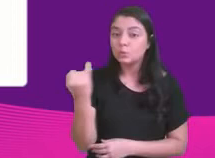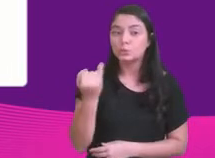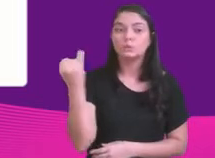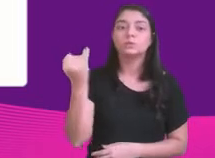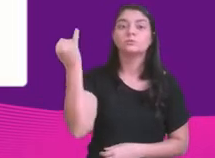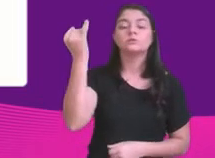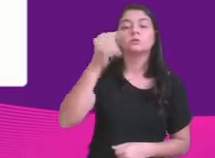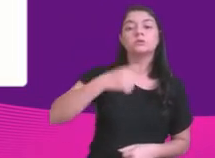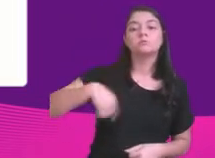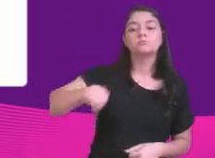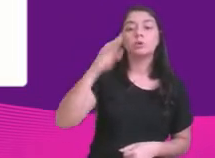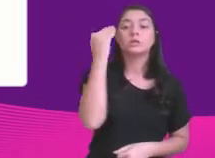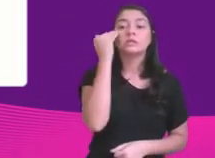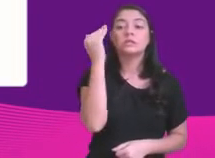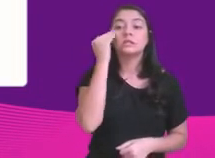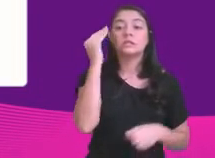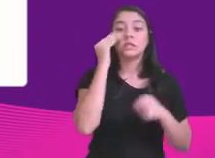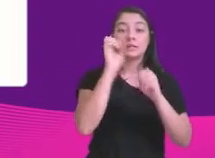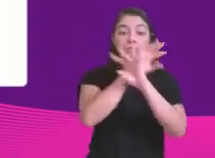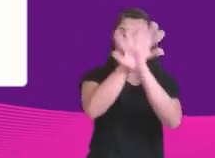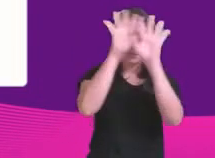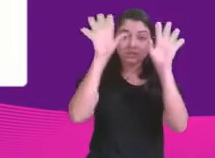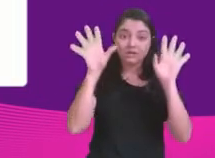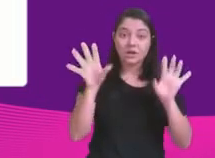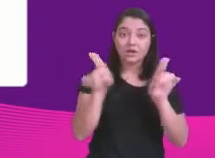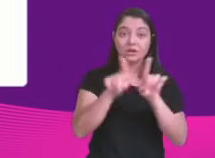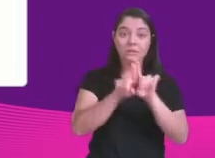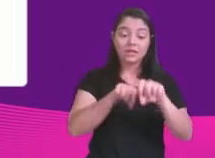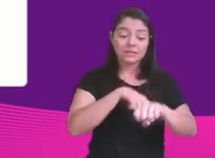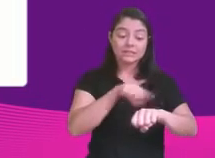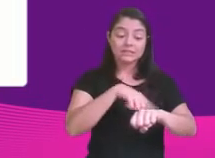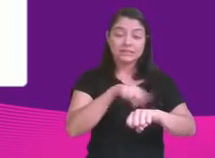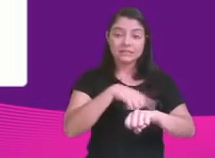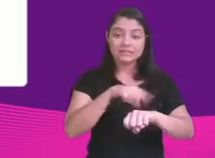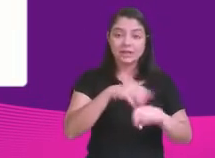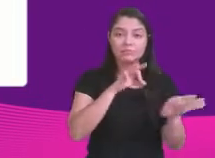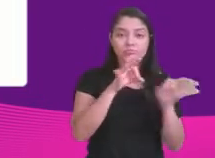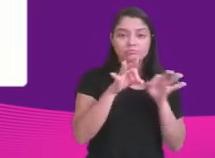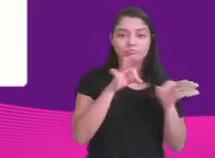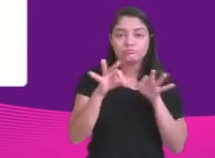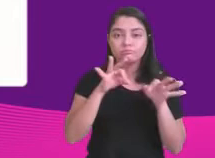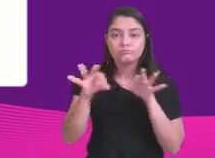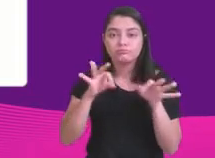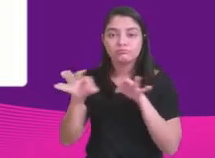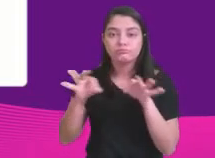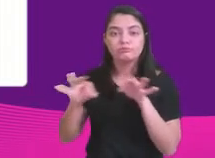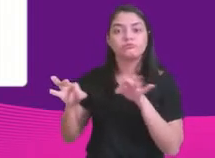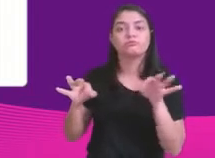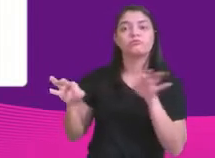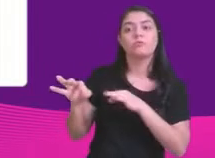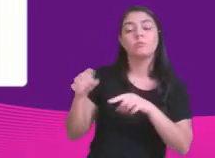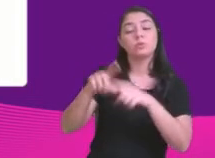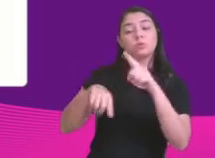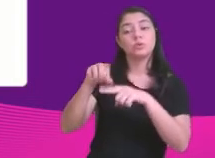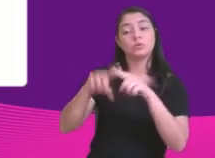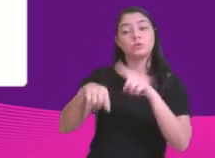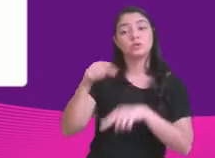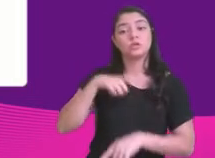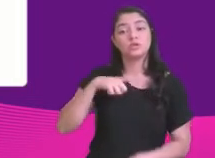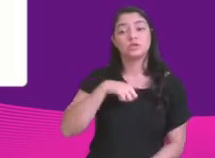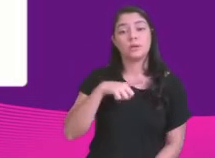nós entendermos e otimizarmos a forma da utilização dos nossos recursos